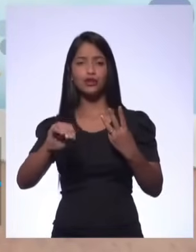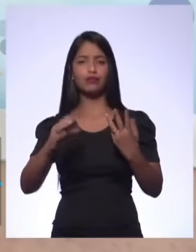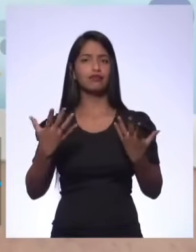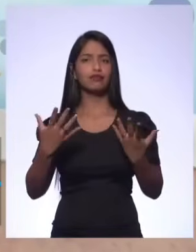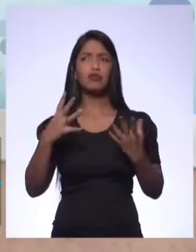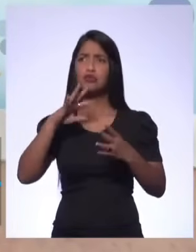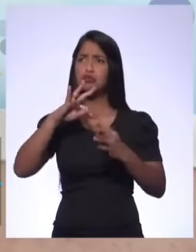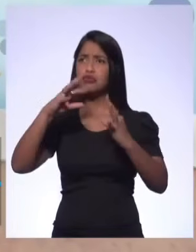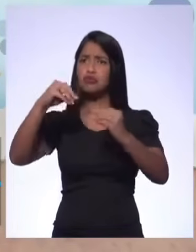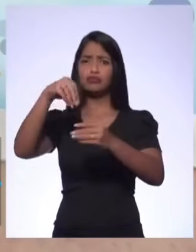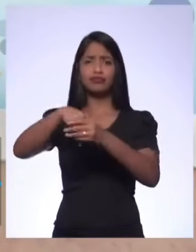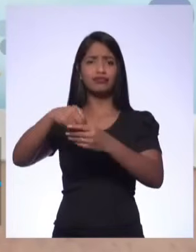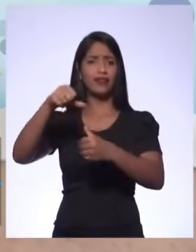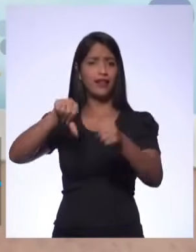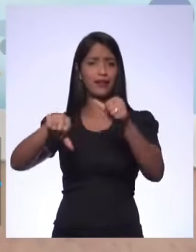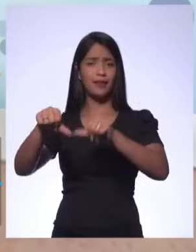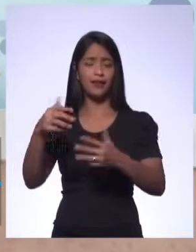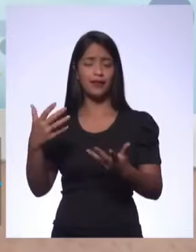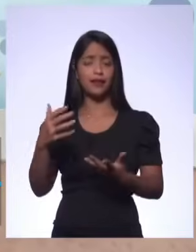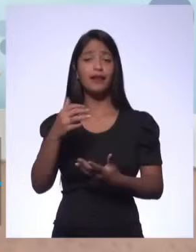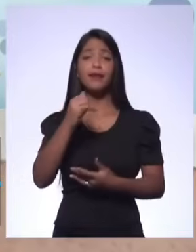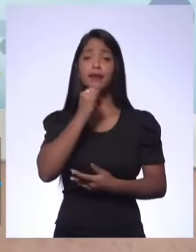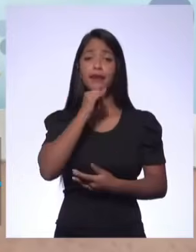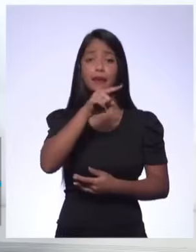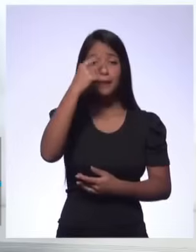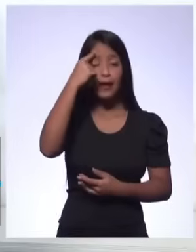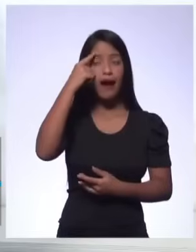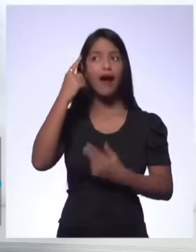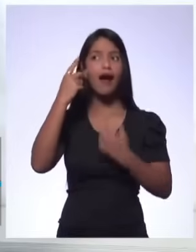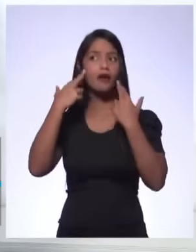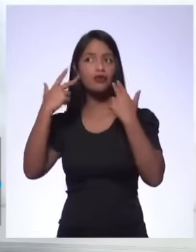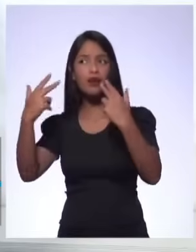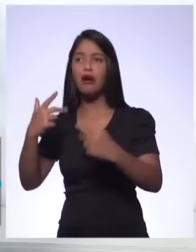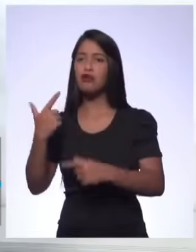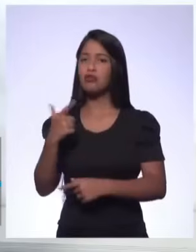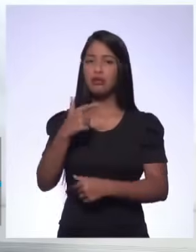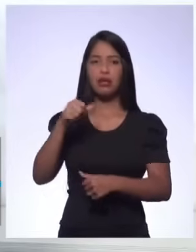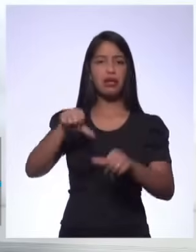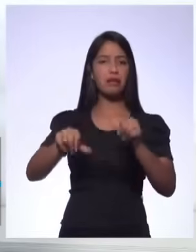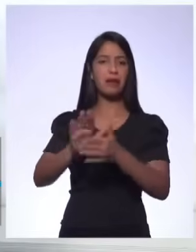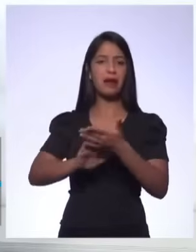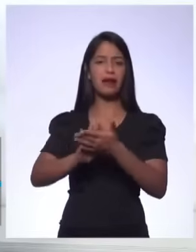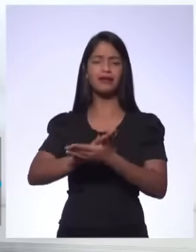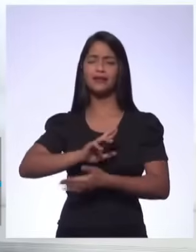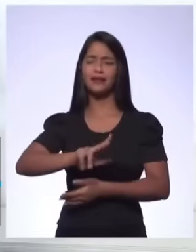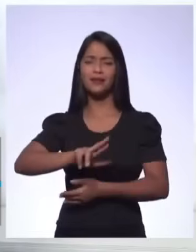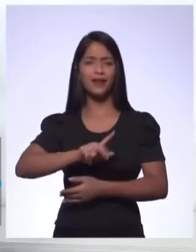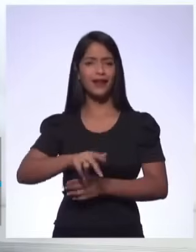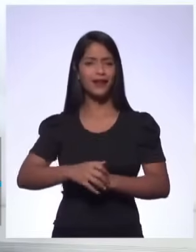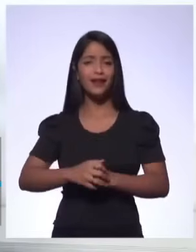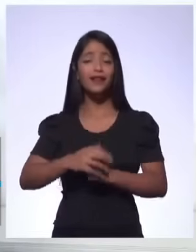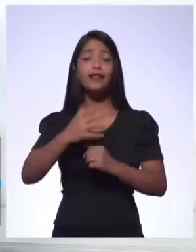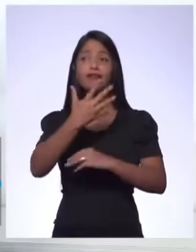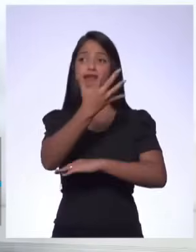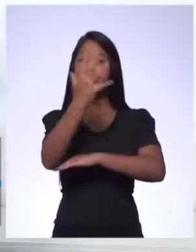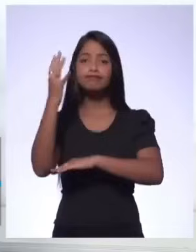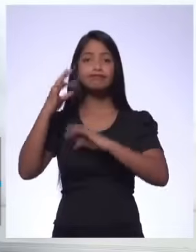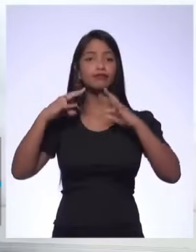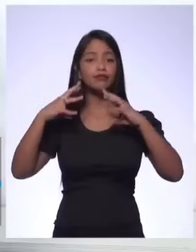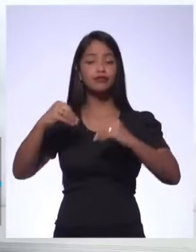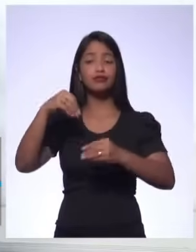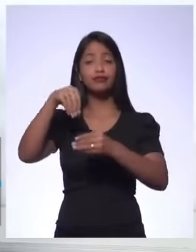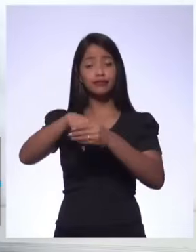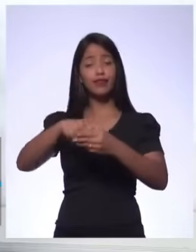Não, a química faz parte da natureza. Tá? Agora, o que o pessoal fala que é químico, isso aqui é sintético. O que é sintético?